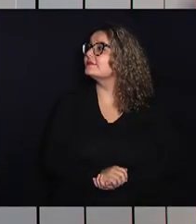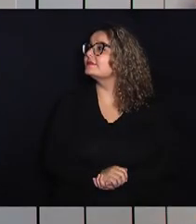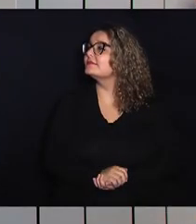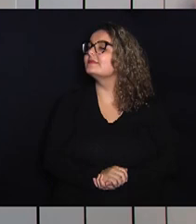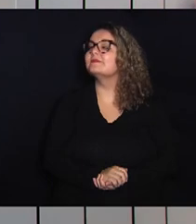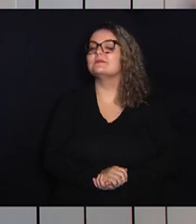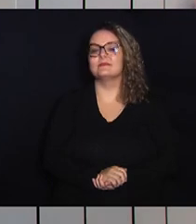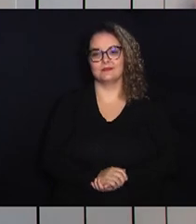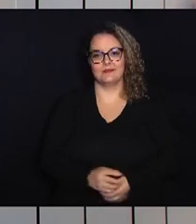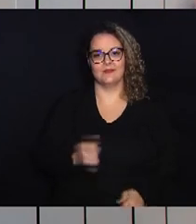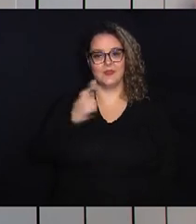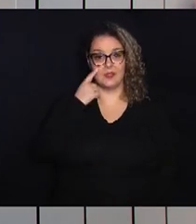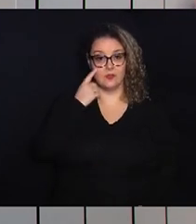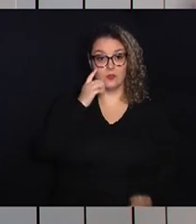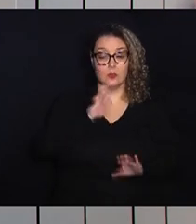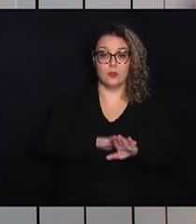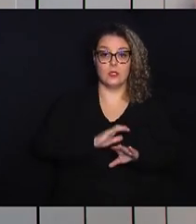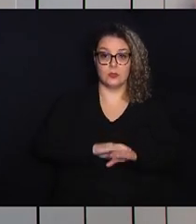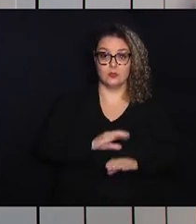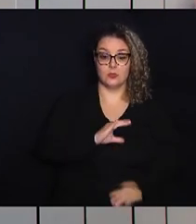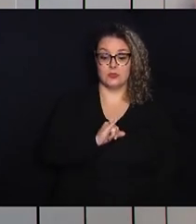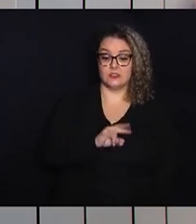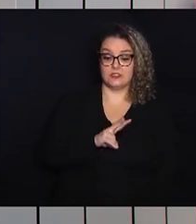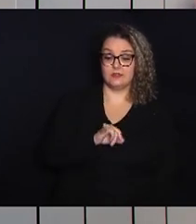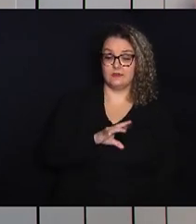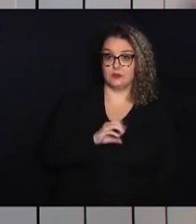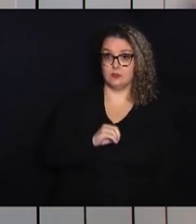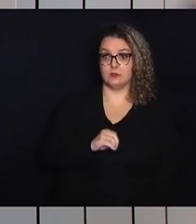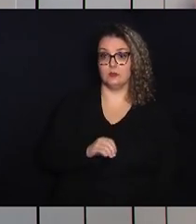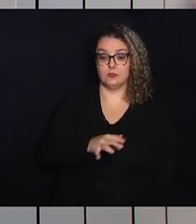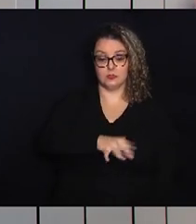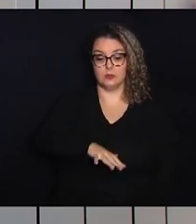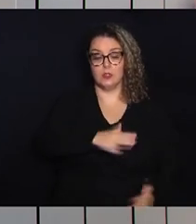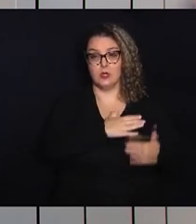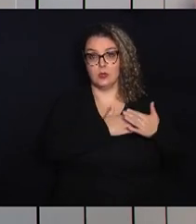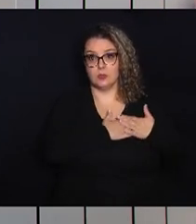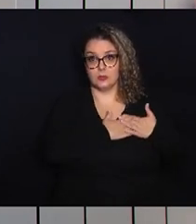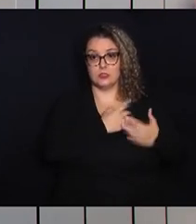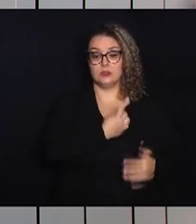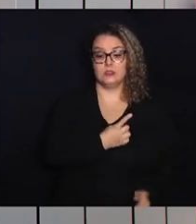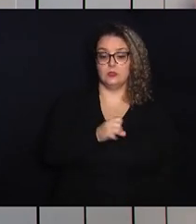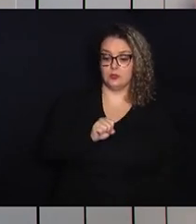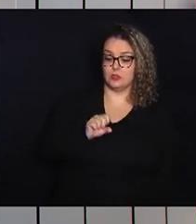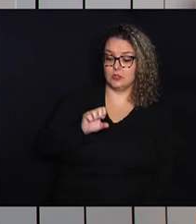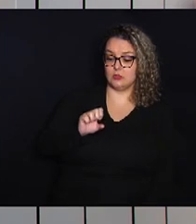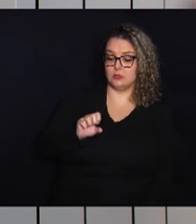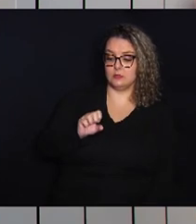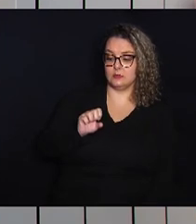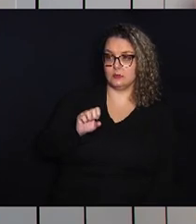E olha só, um ato cívico nos Amarais marcou 182 anos do combate da Venda Grande